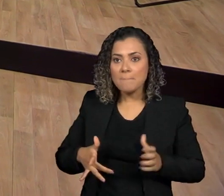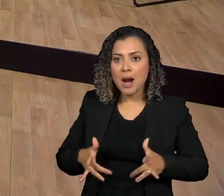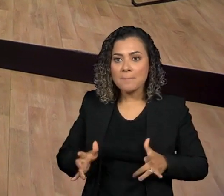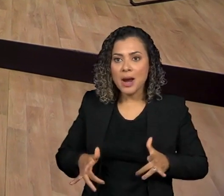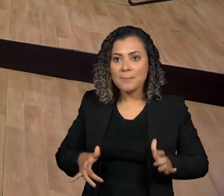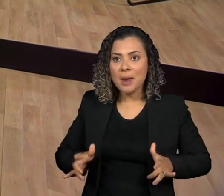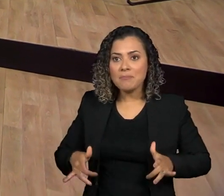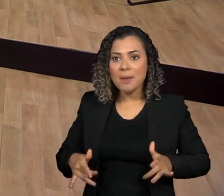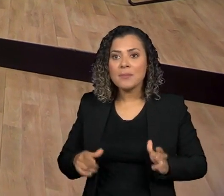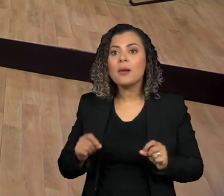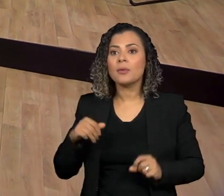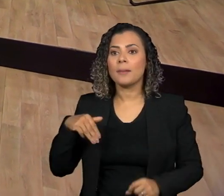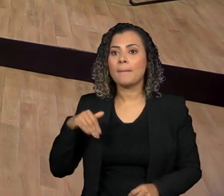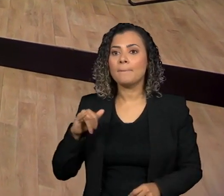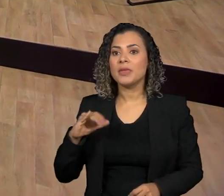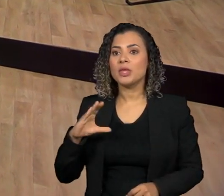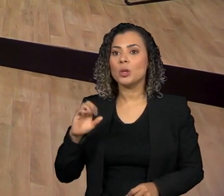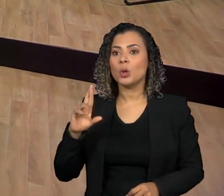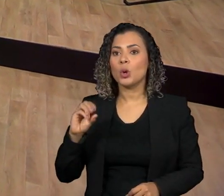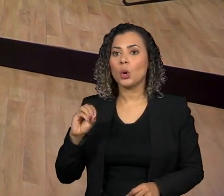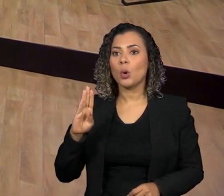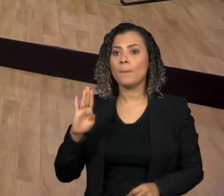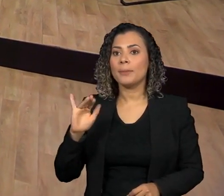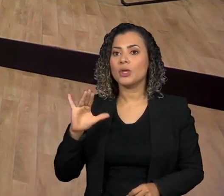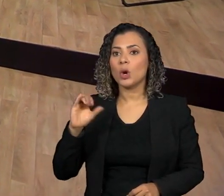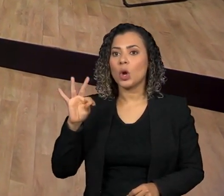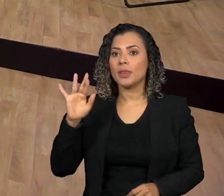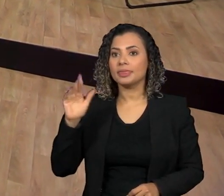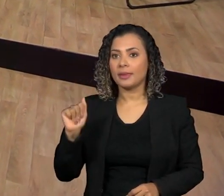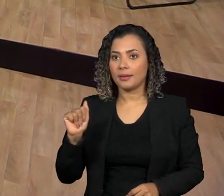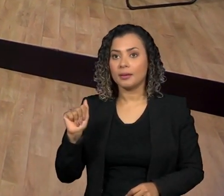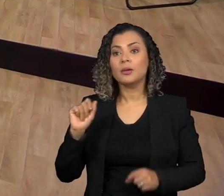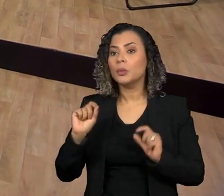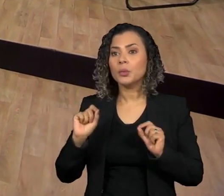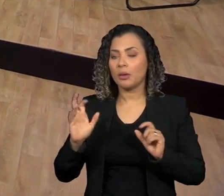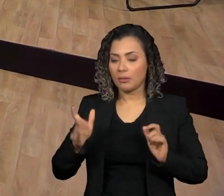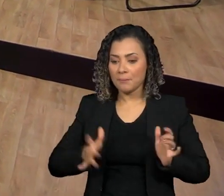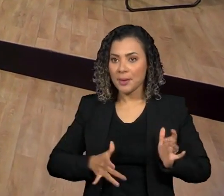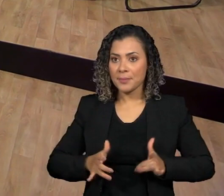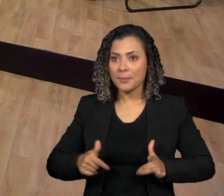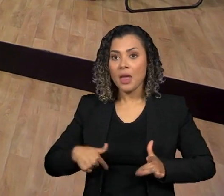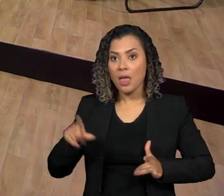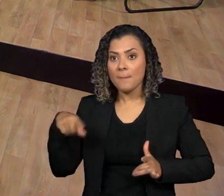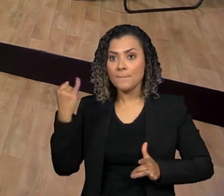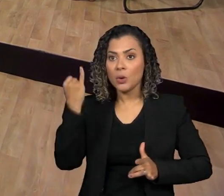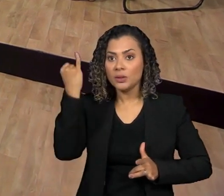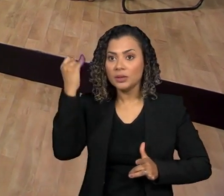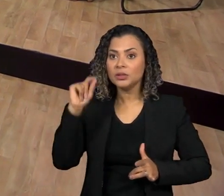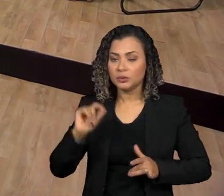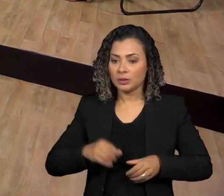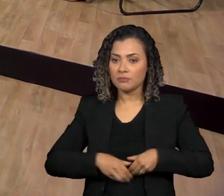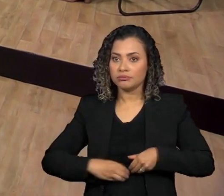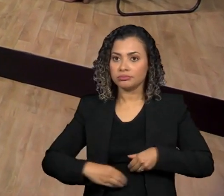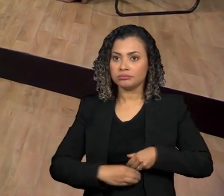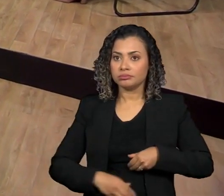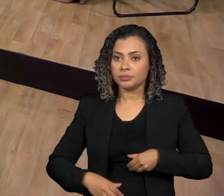a digerir os alimentos e fazem algumas funções importantes para manter o equilíbrio de alguns órgãos e